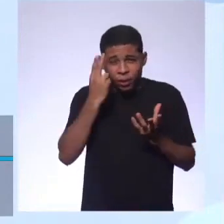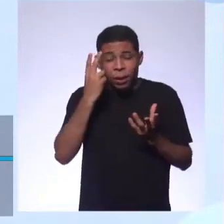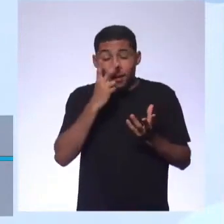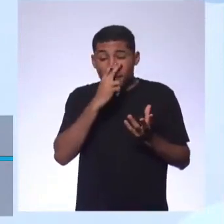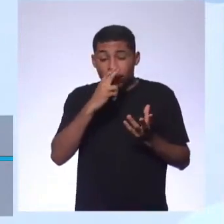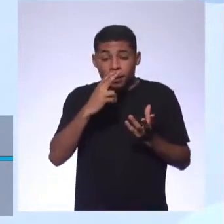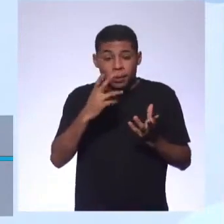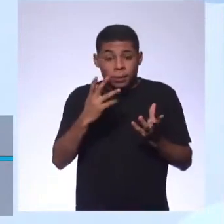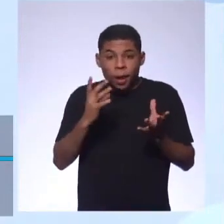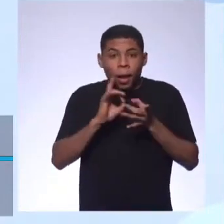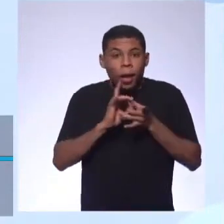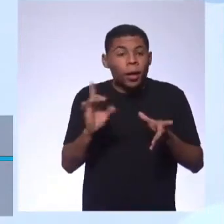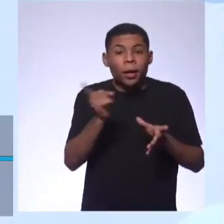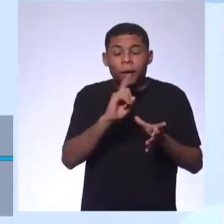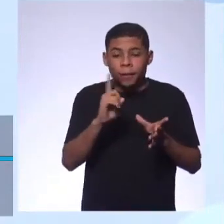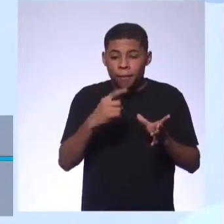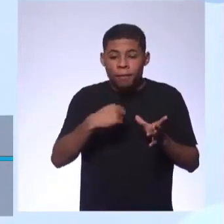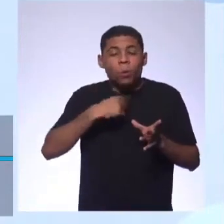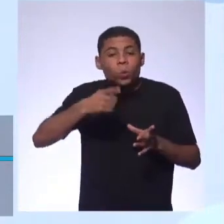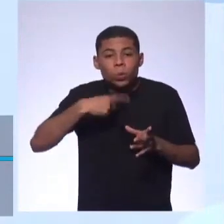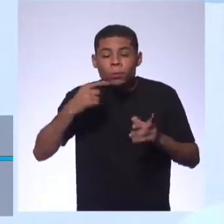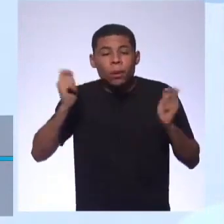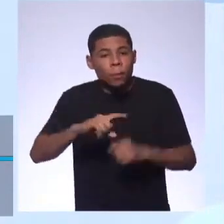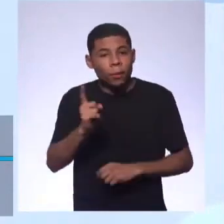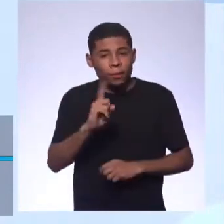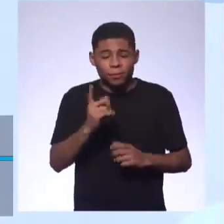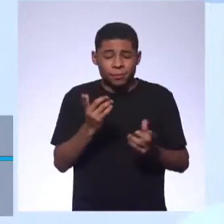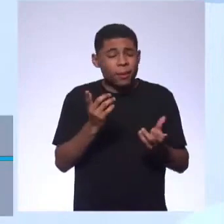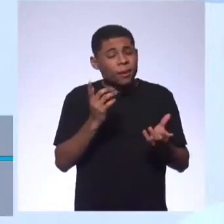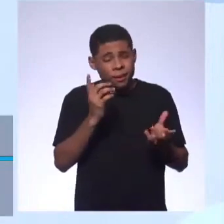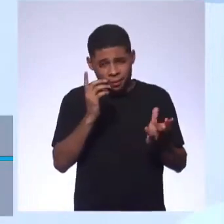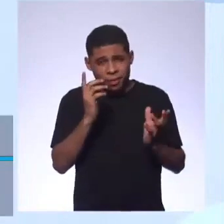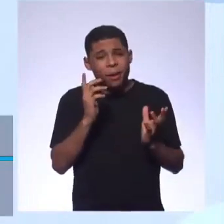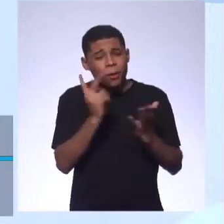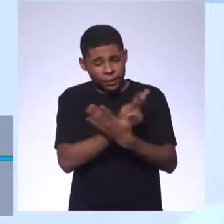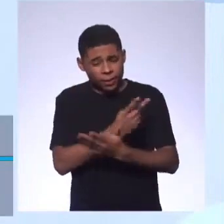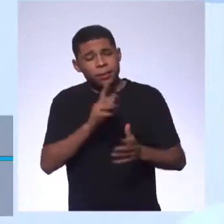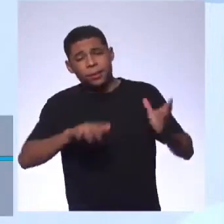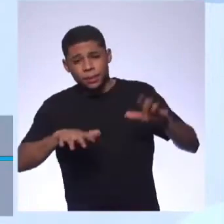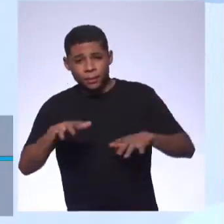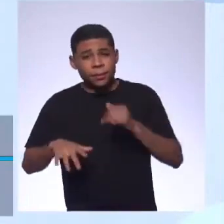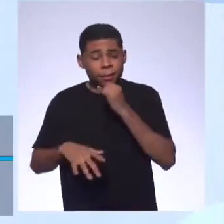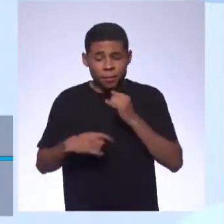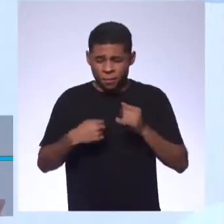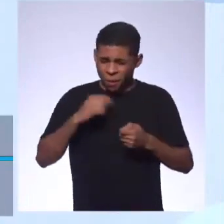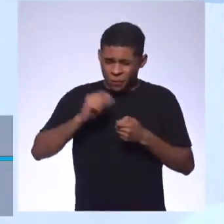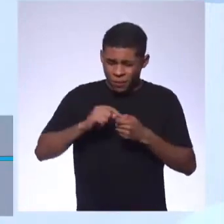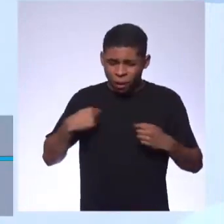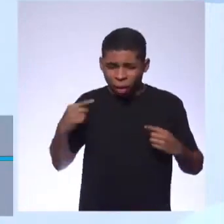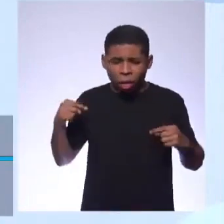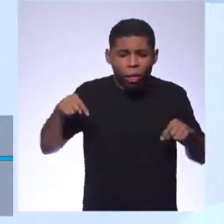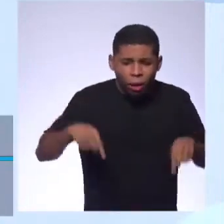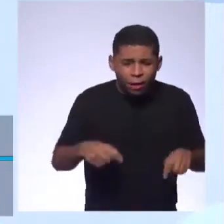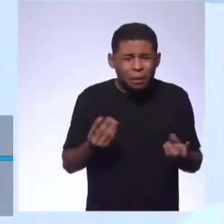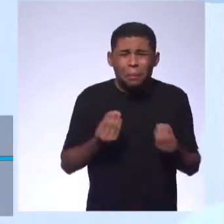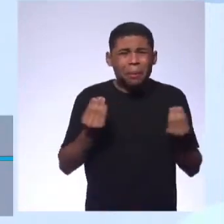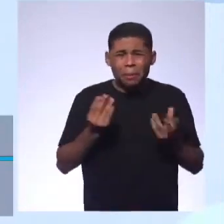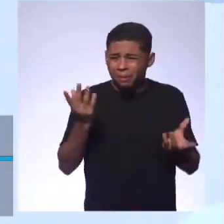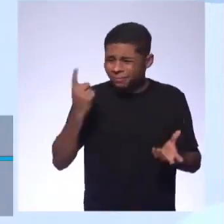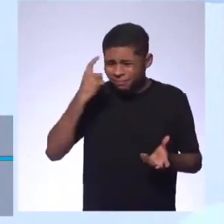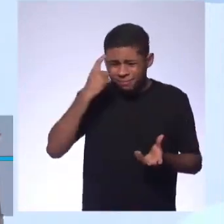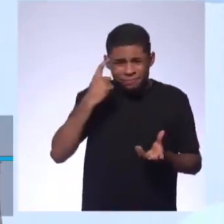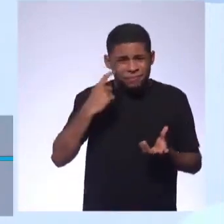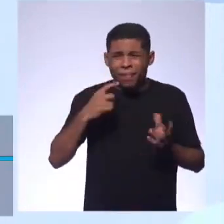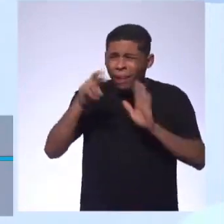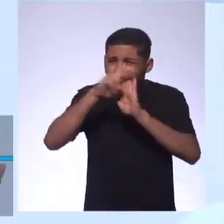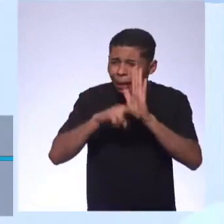inadequado, ele sente esse sentimento de inadequação. Isso acontece às vezes com a gente. Você sente assim, nossa, o que eu estou fazendo aqui? Eu tenho que cumprir